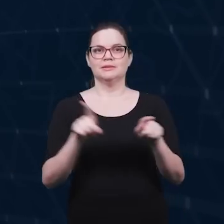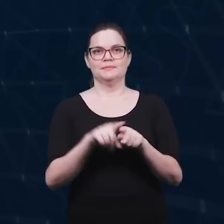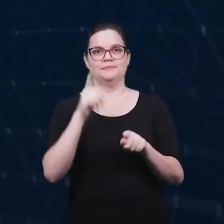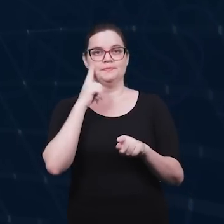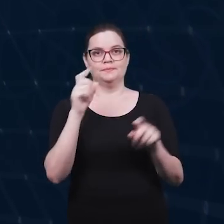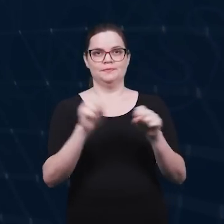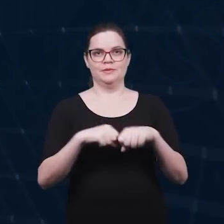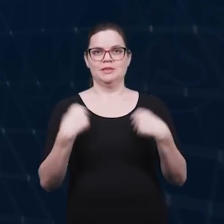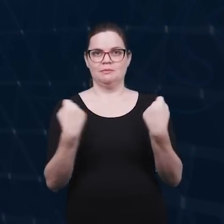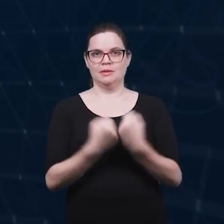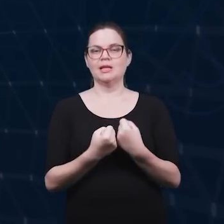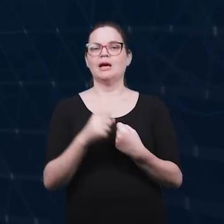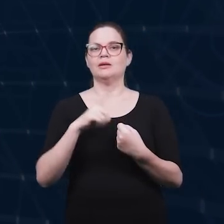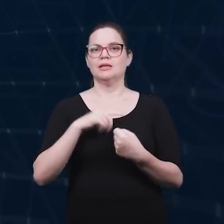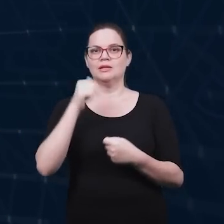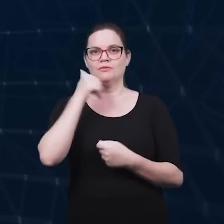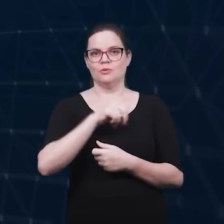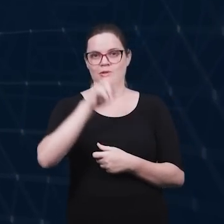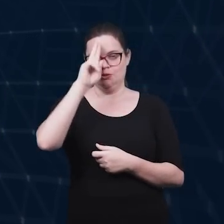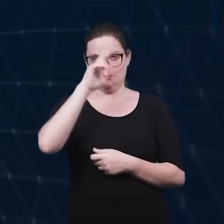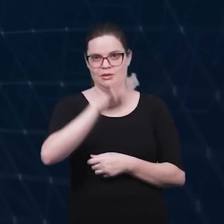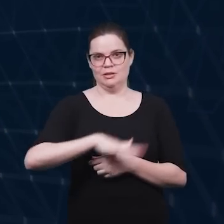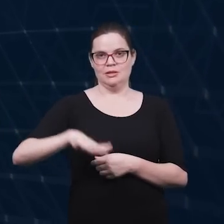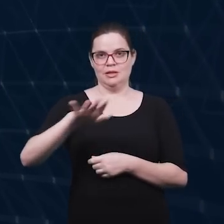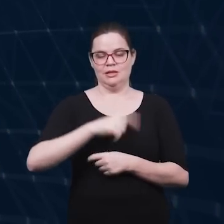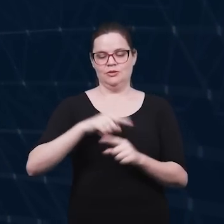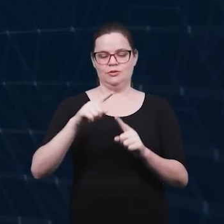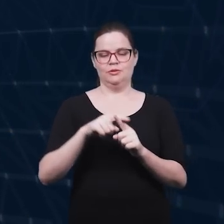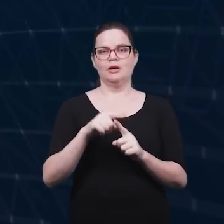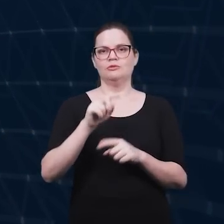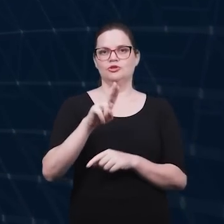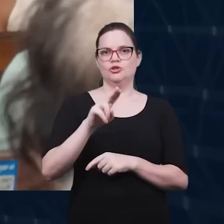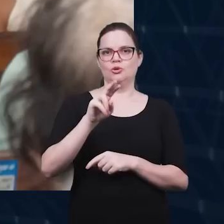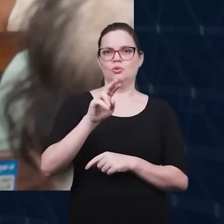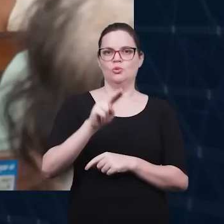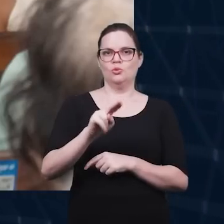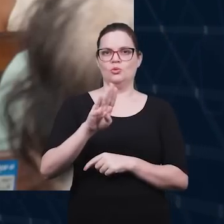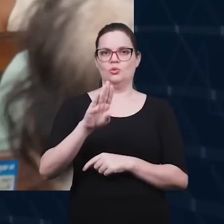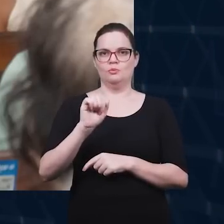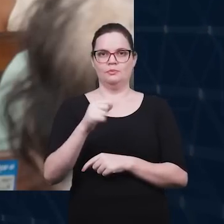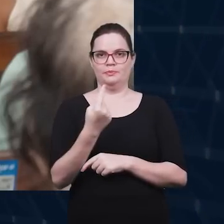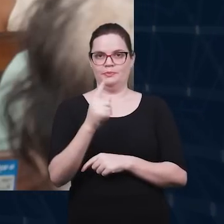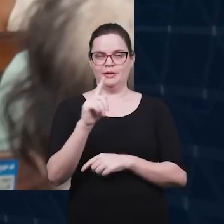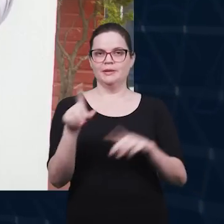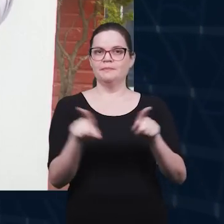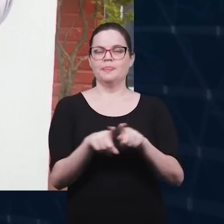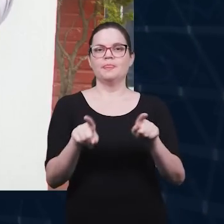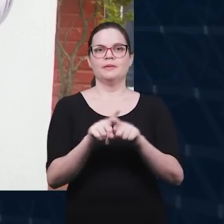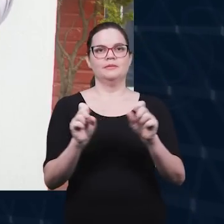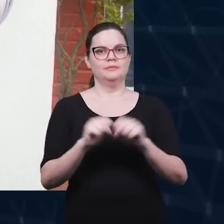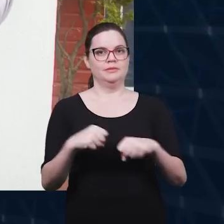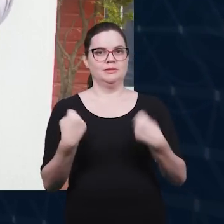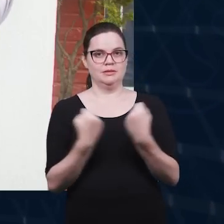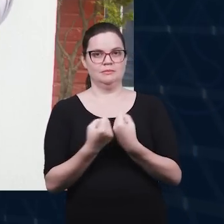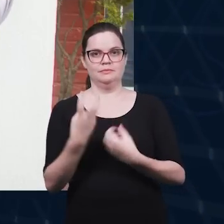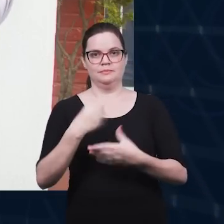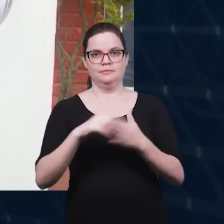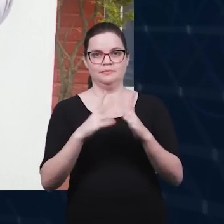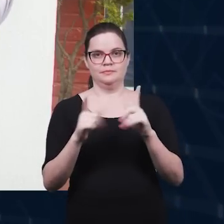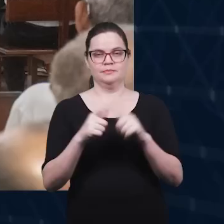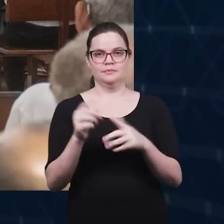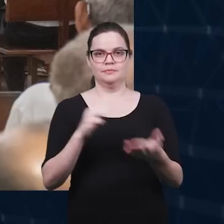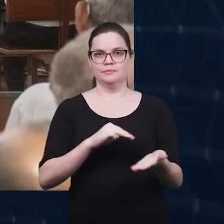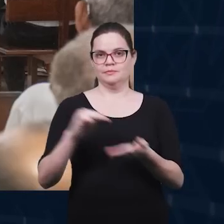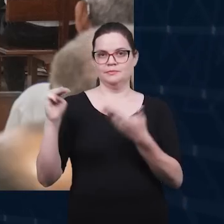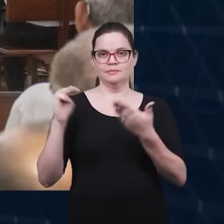de senhoras das regiões integradas de Ubá, em Minas Gerais. Mini seminário na Igreja Cristã Maranata